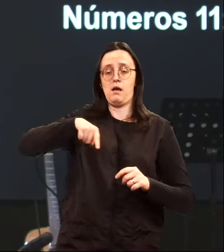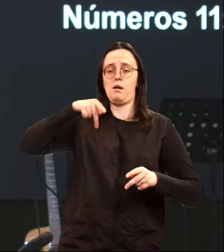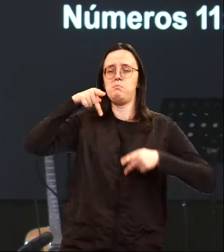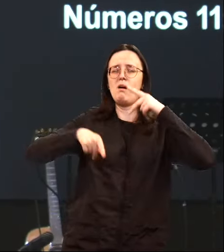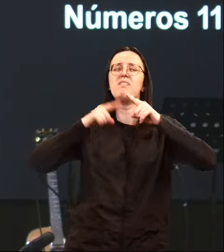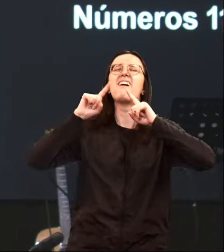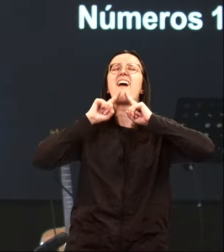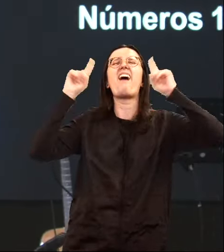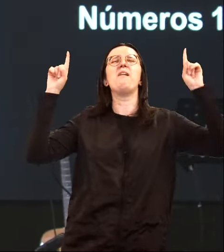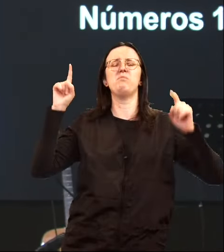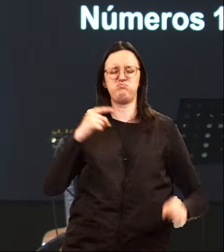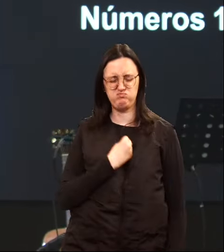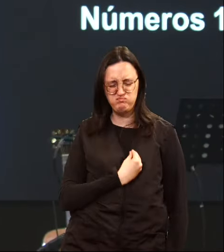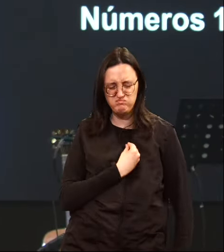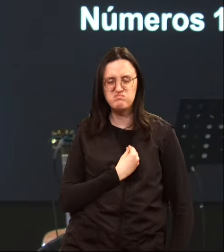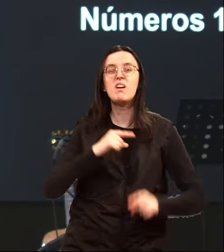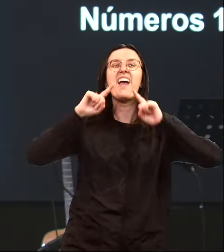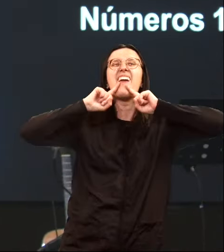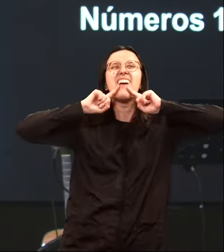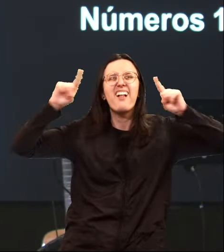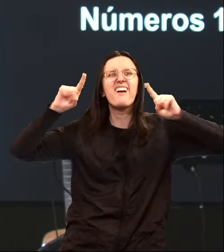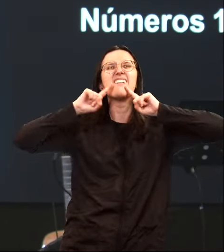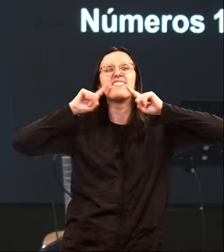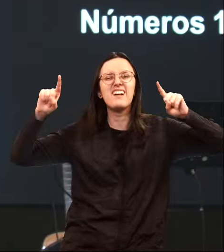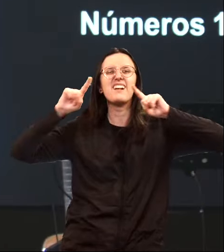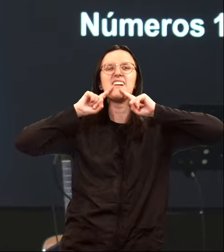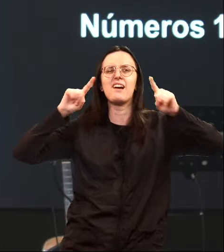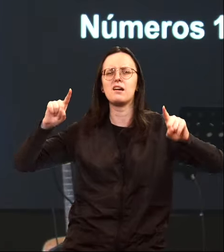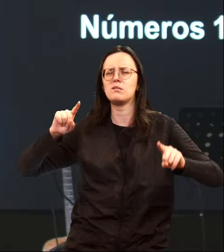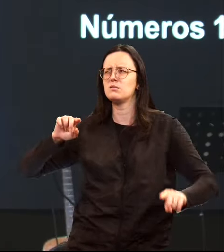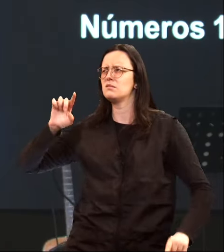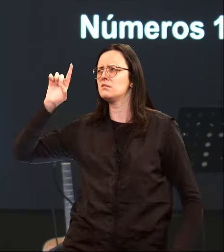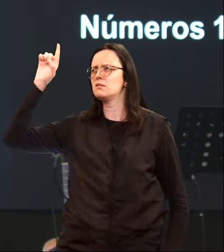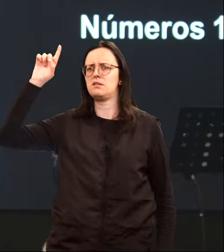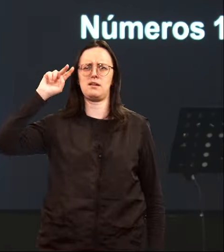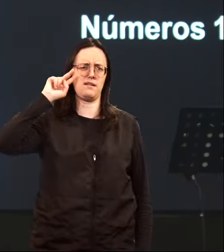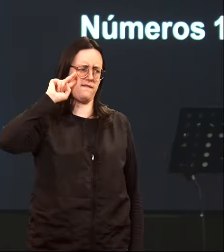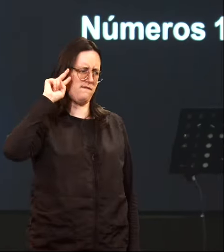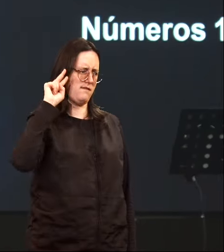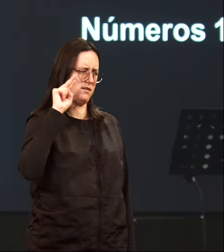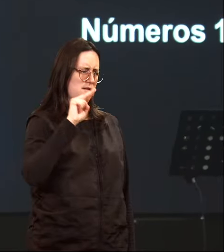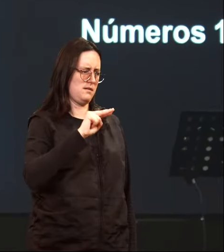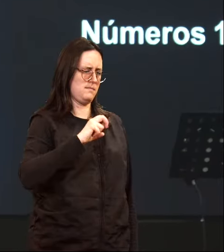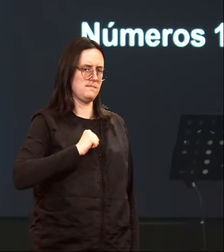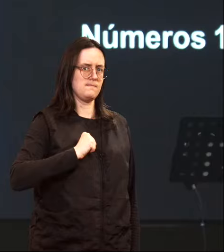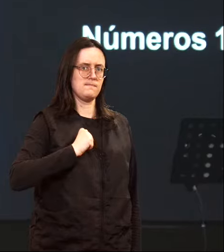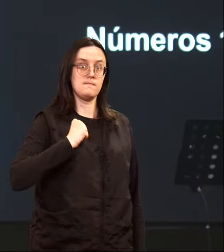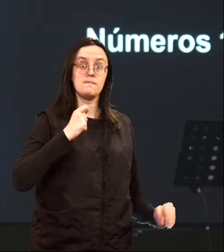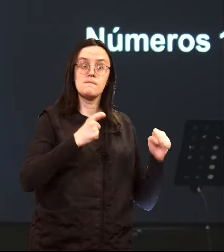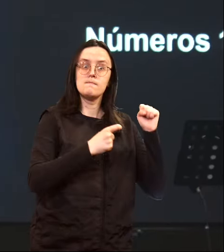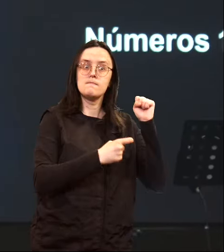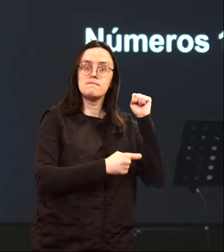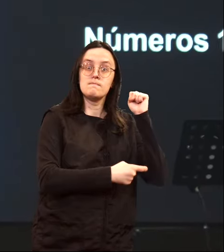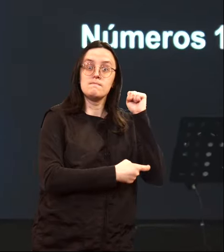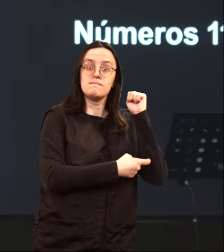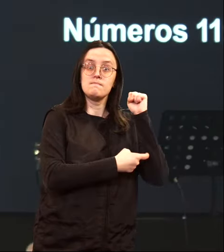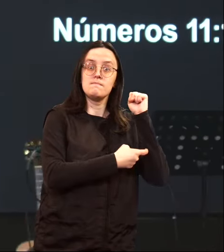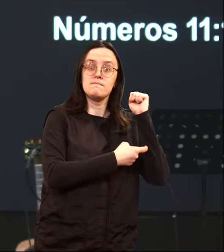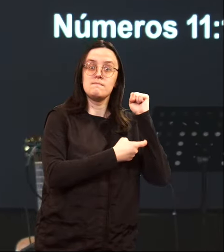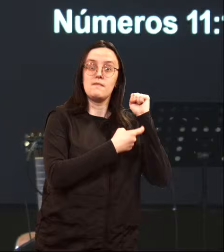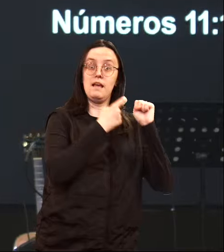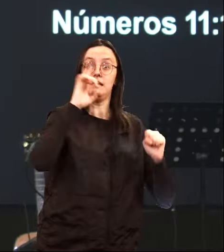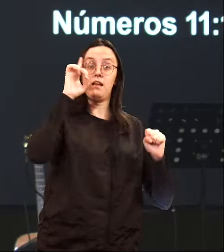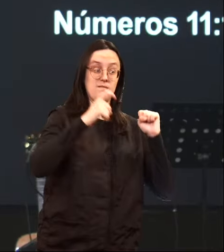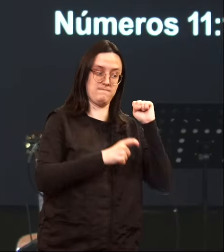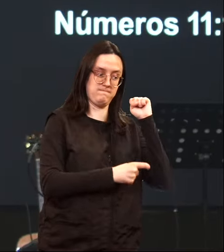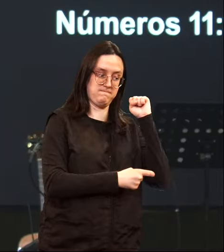queixou-se o povo da sua sorte aos ouvidos do Senhor. Ouvindo o Senhor, acendeu-se-lhe a ira,